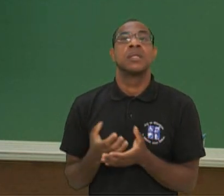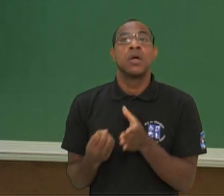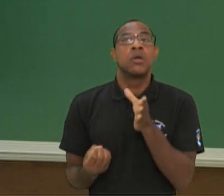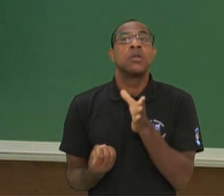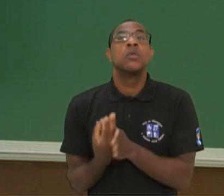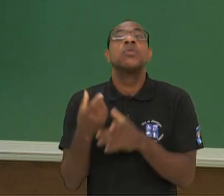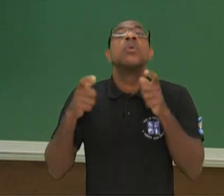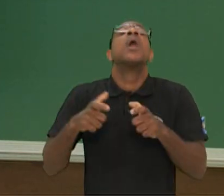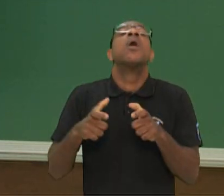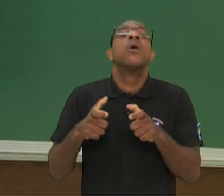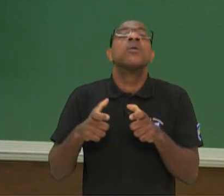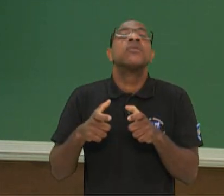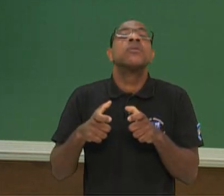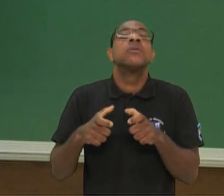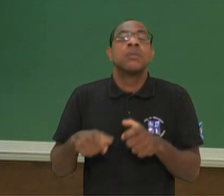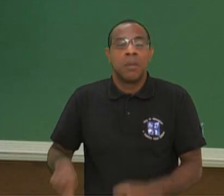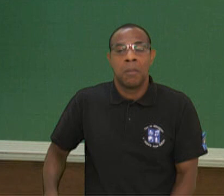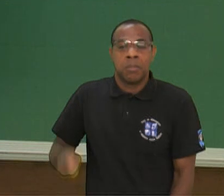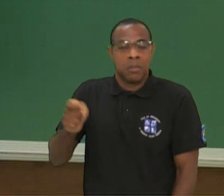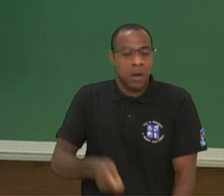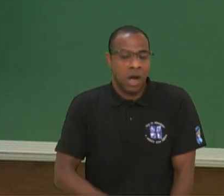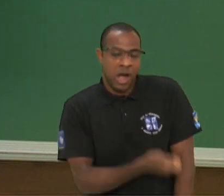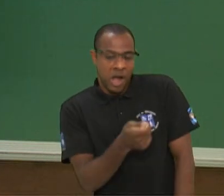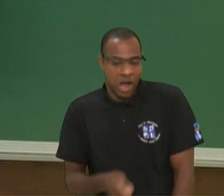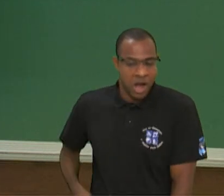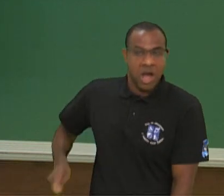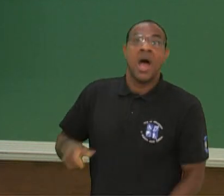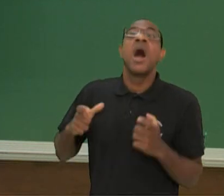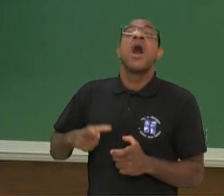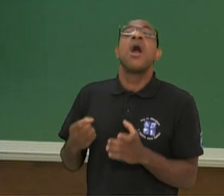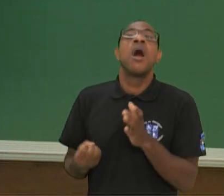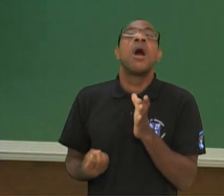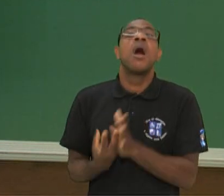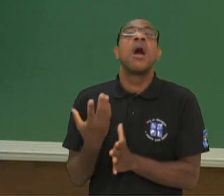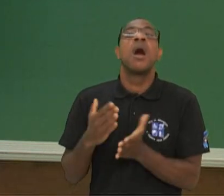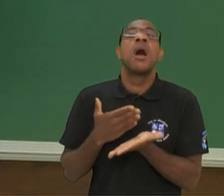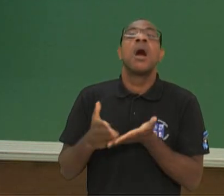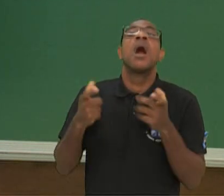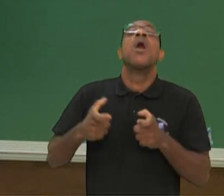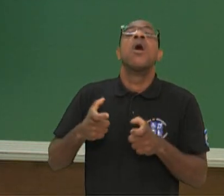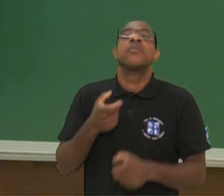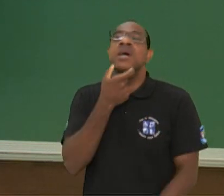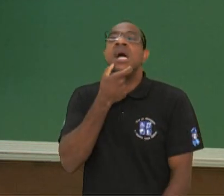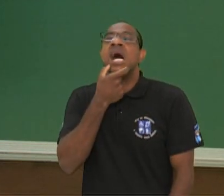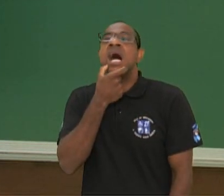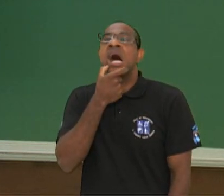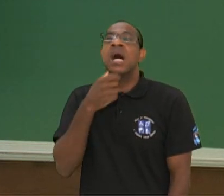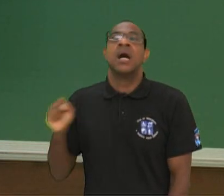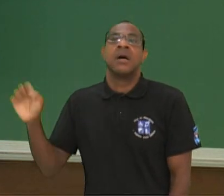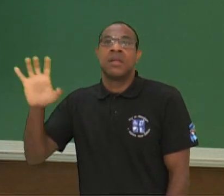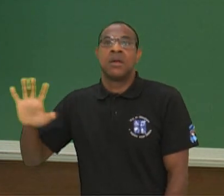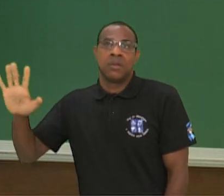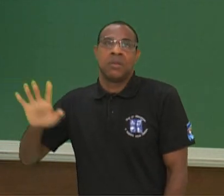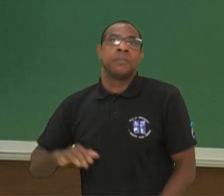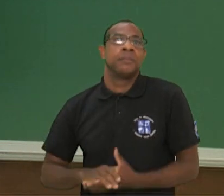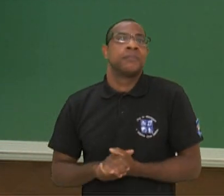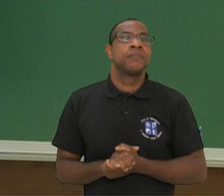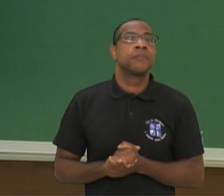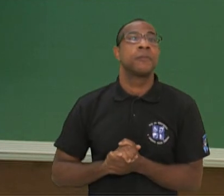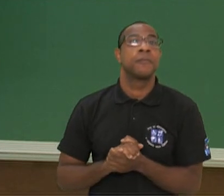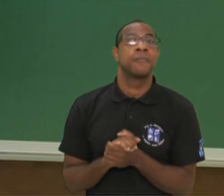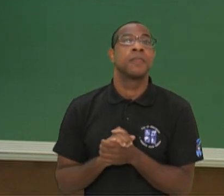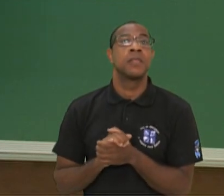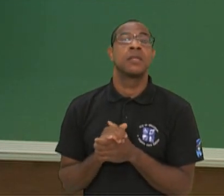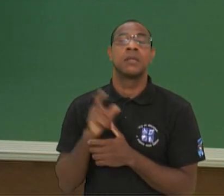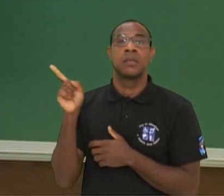Inglaterra. Agora vamos falar sobre a quadra, que é a superfície de jogo, o local onde os atletas disputam essa partida. Bem, o tênis ele